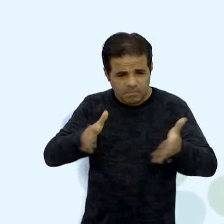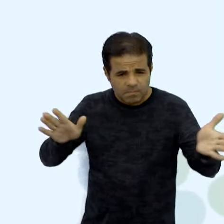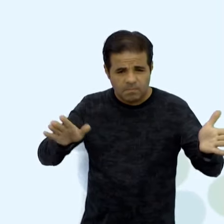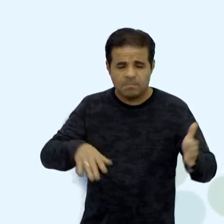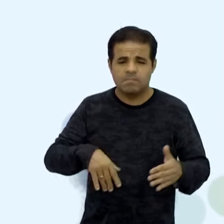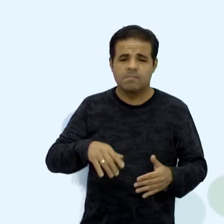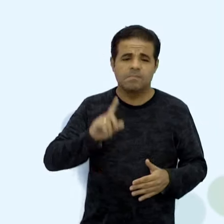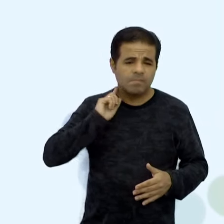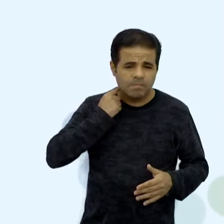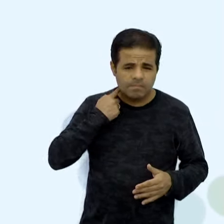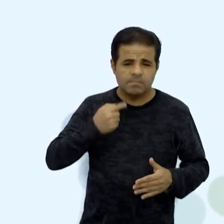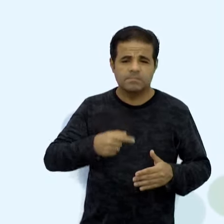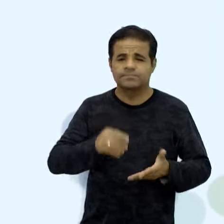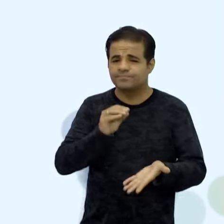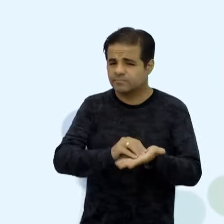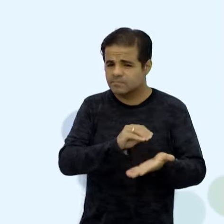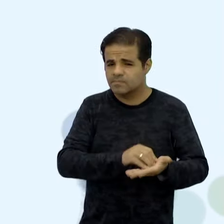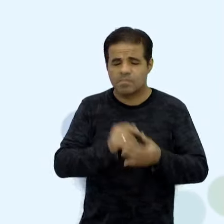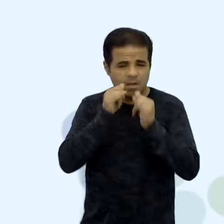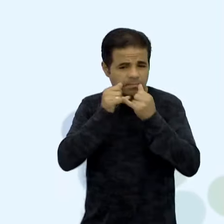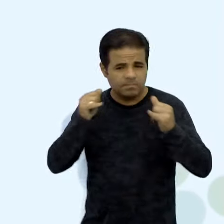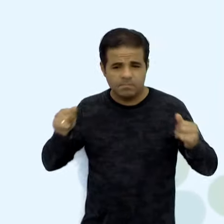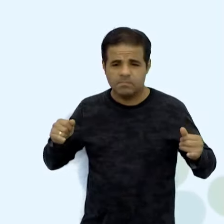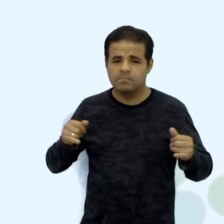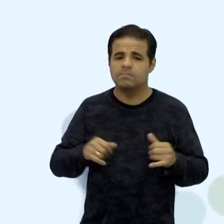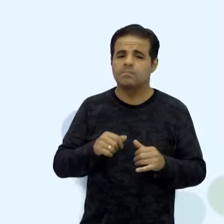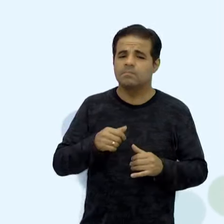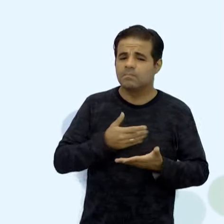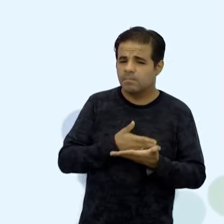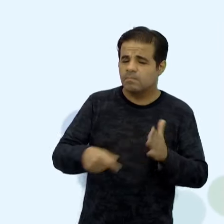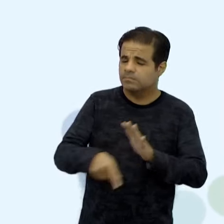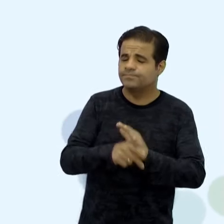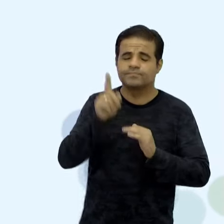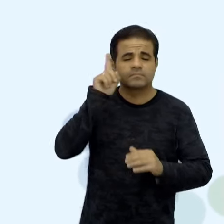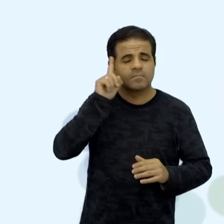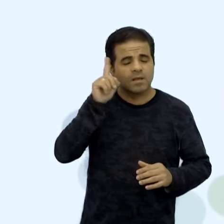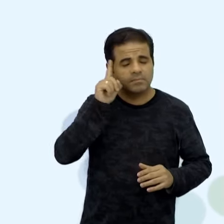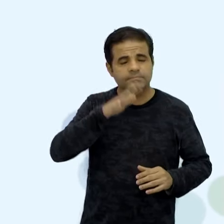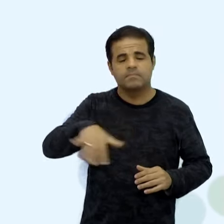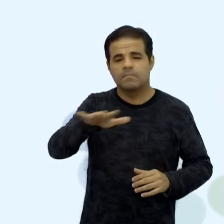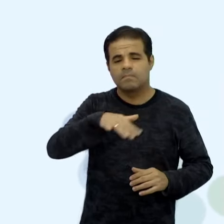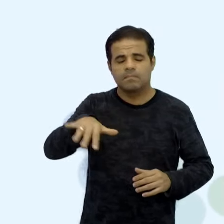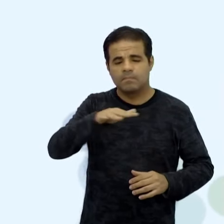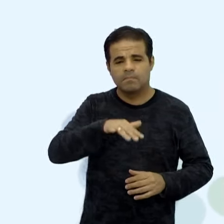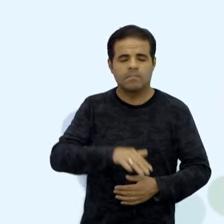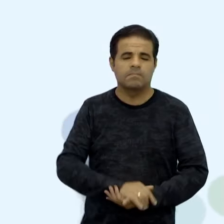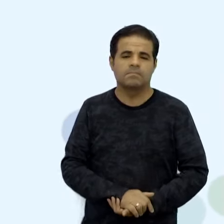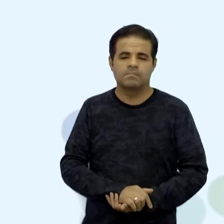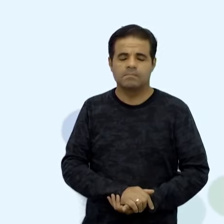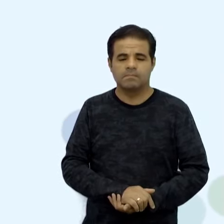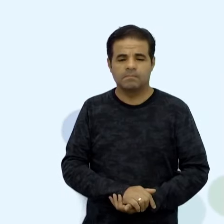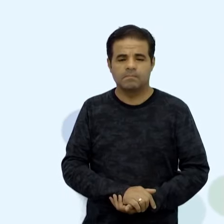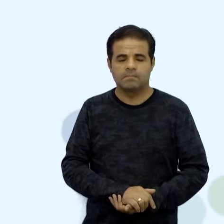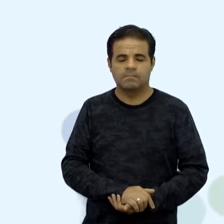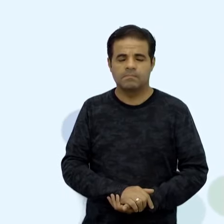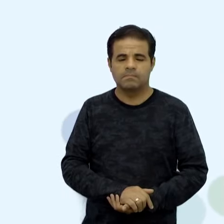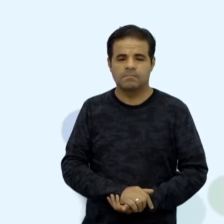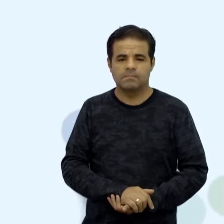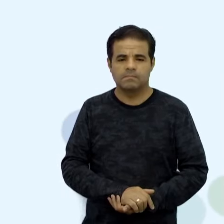céu aberto e ausência de energia elétrica fazem parte da rotina dessas